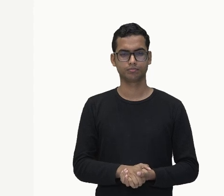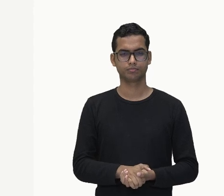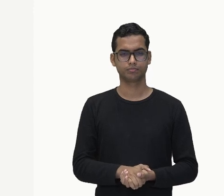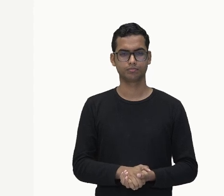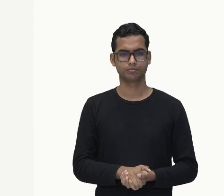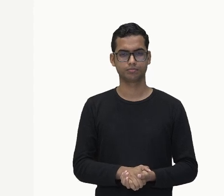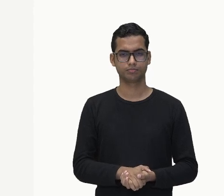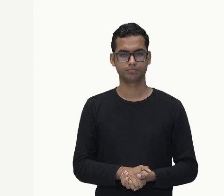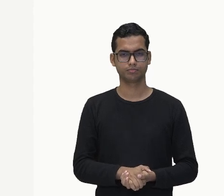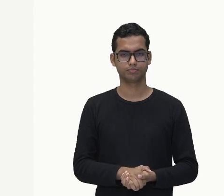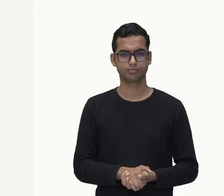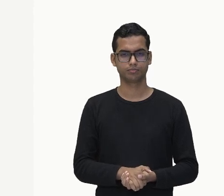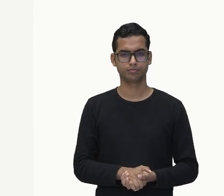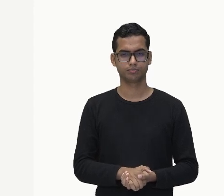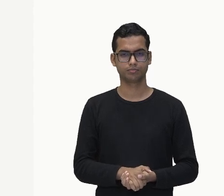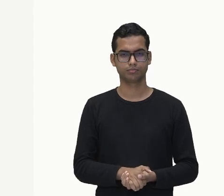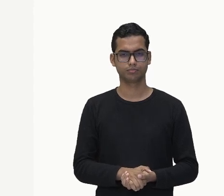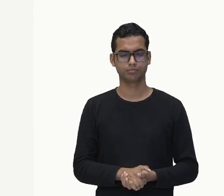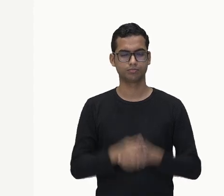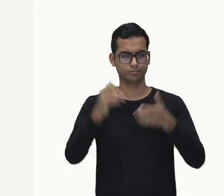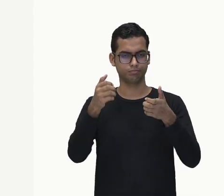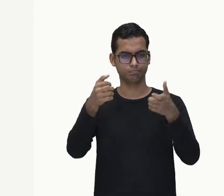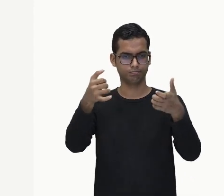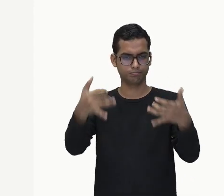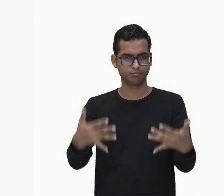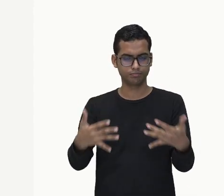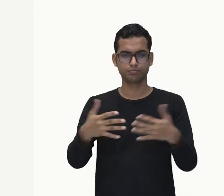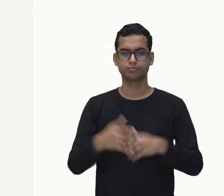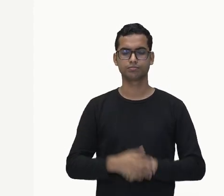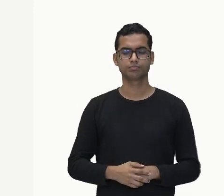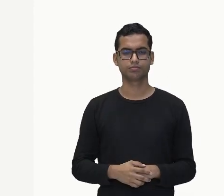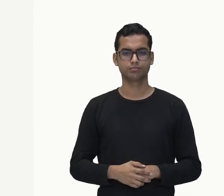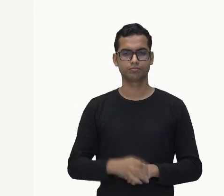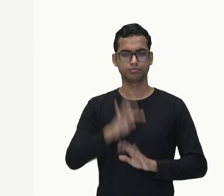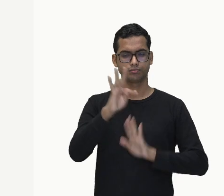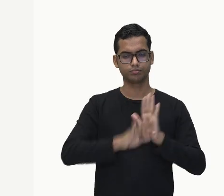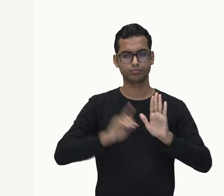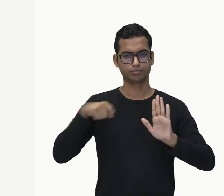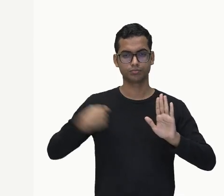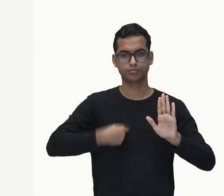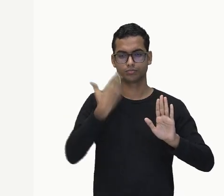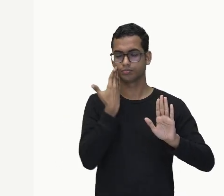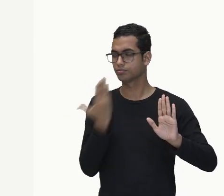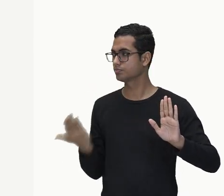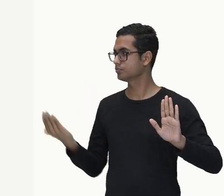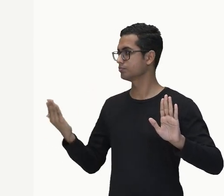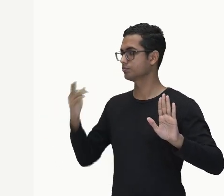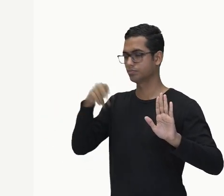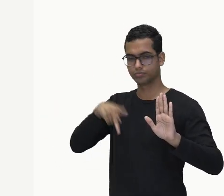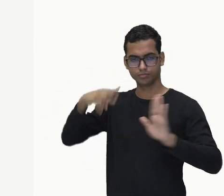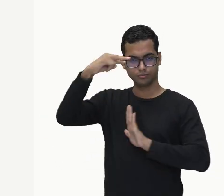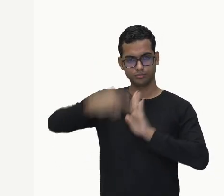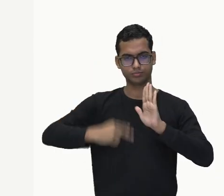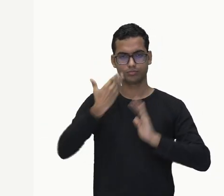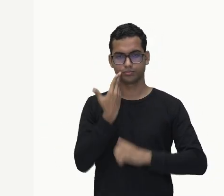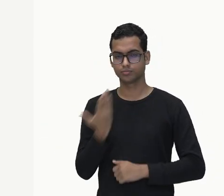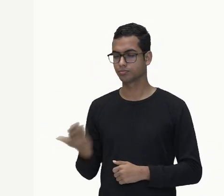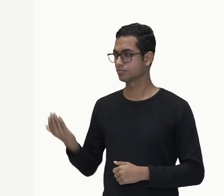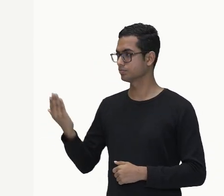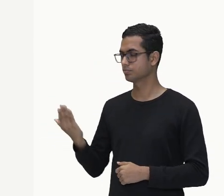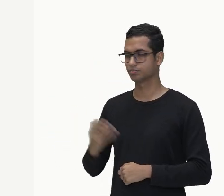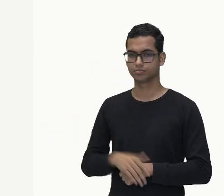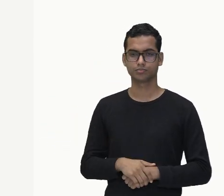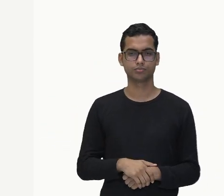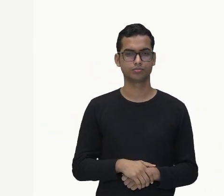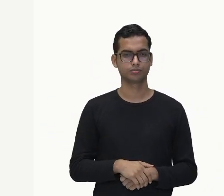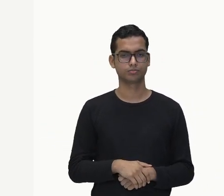algumas explicações. Los demás verbos irregulares, excepto 3 de ellos, vamos já ver esses 3